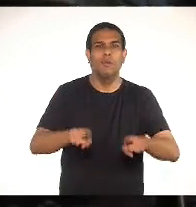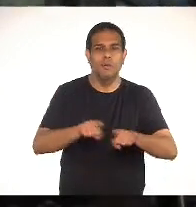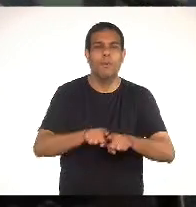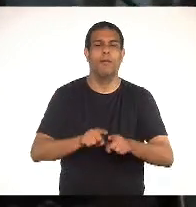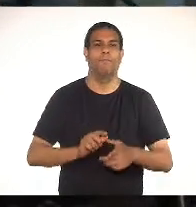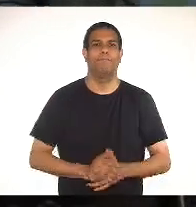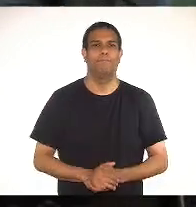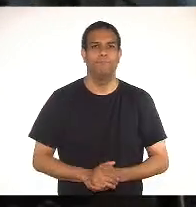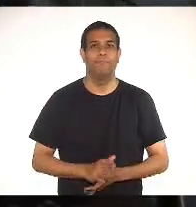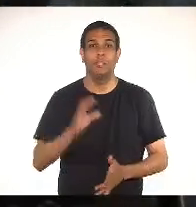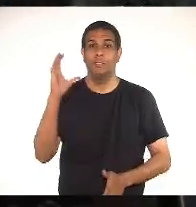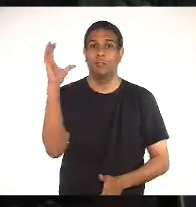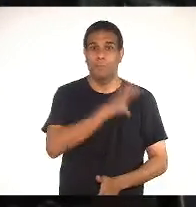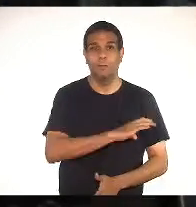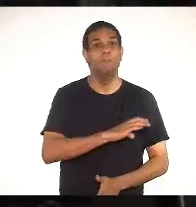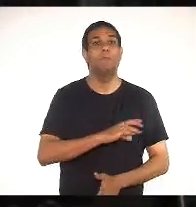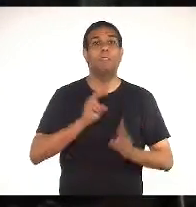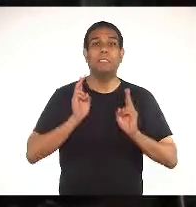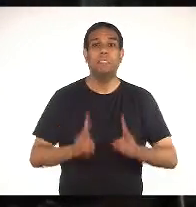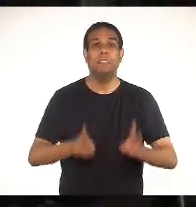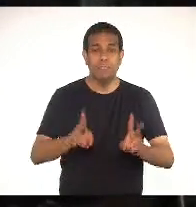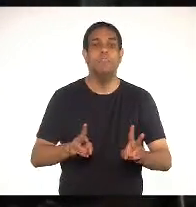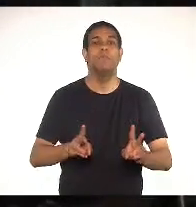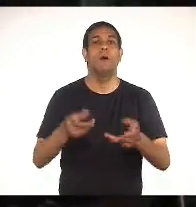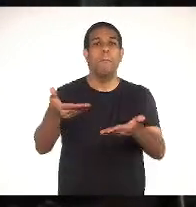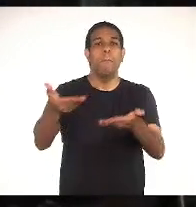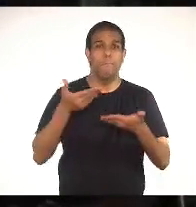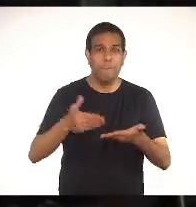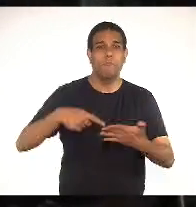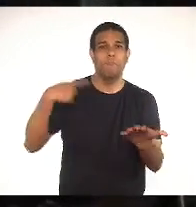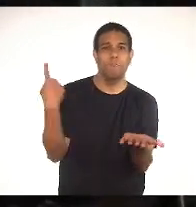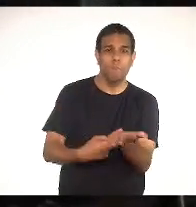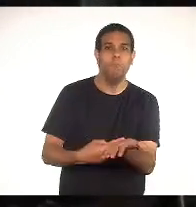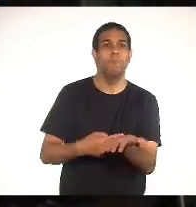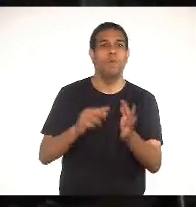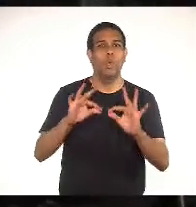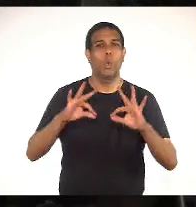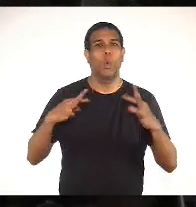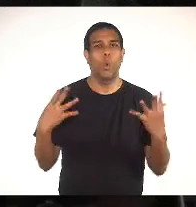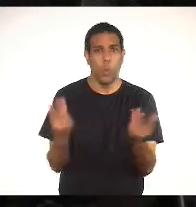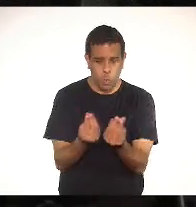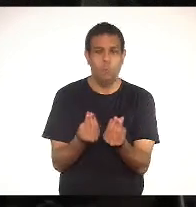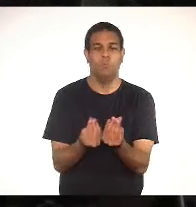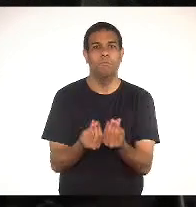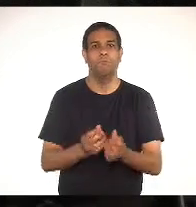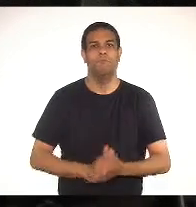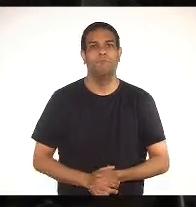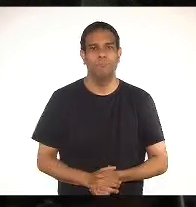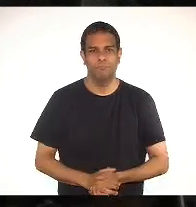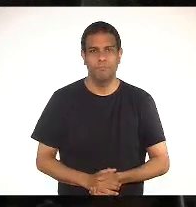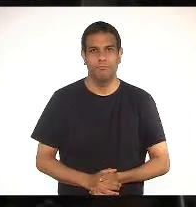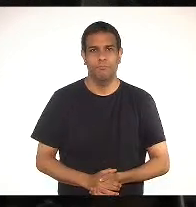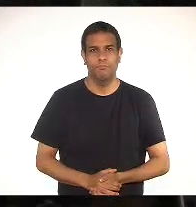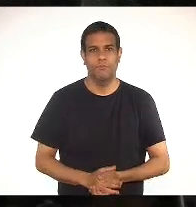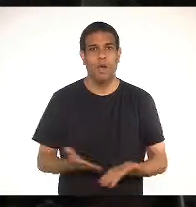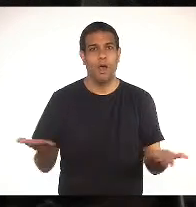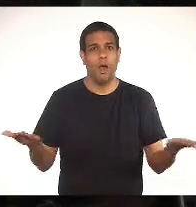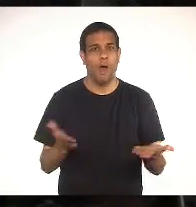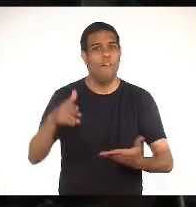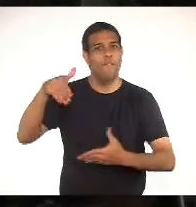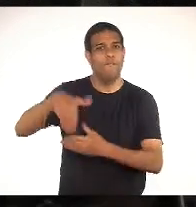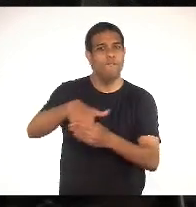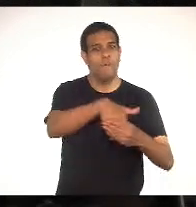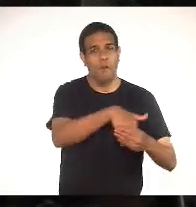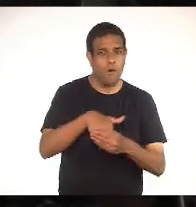pós-parto imediato, sempre solicitadas pelas parturientes e da outras providências. Em